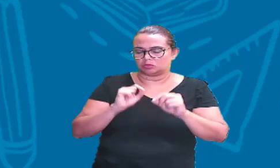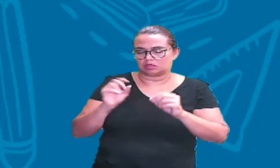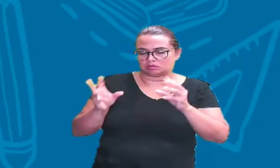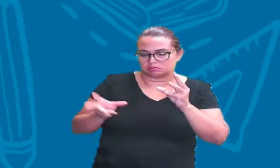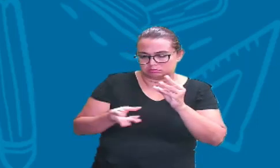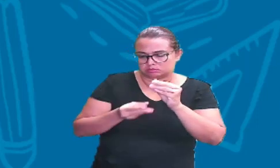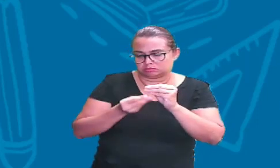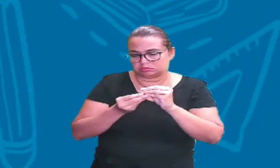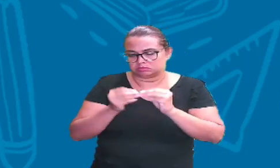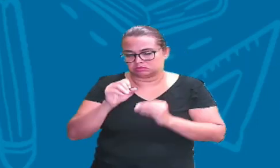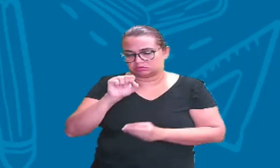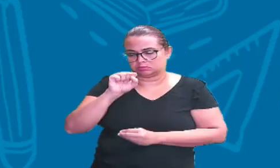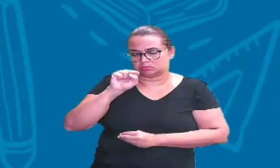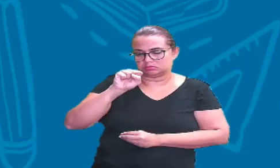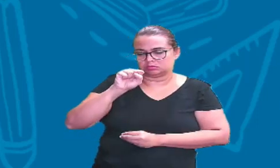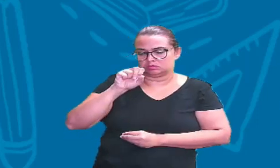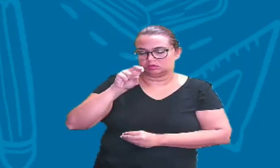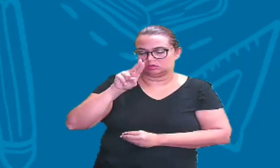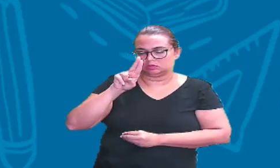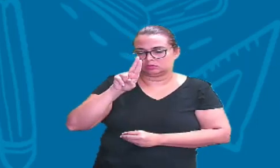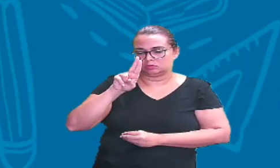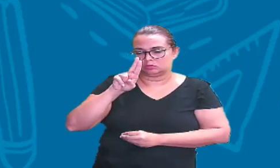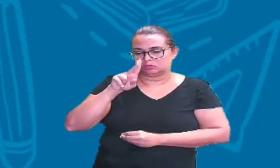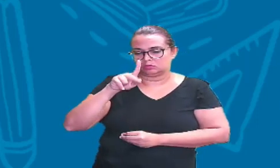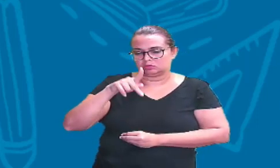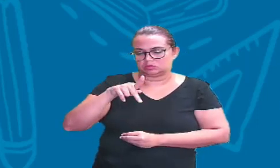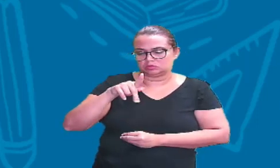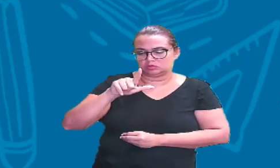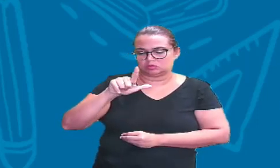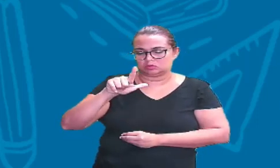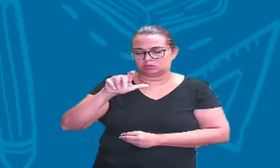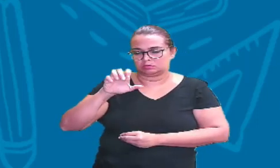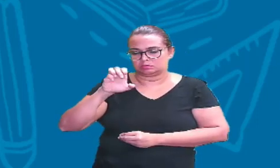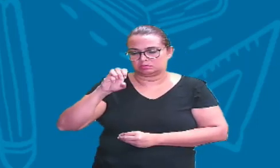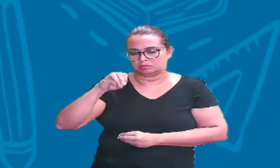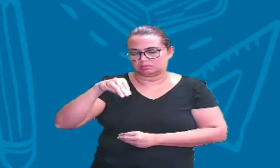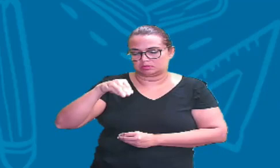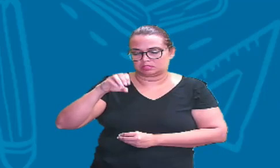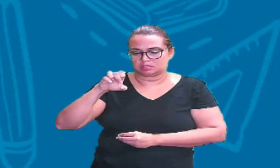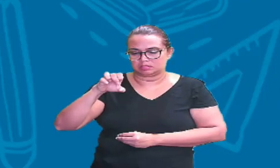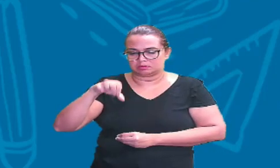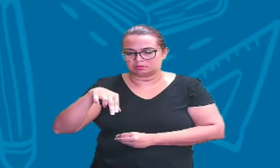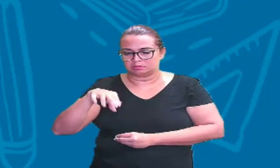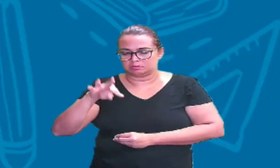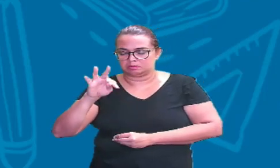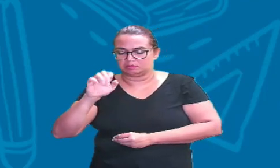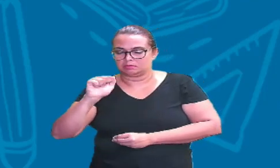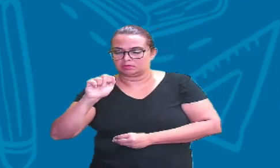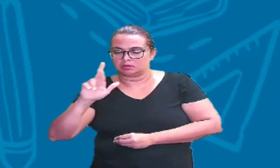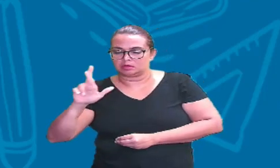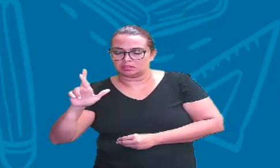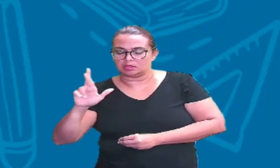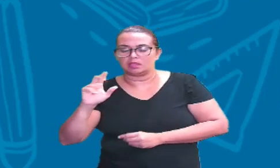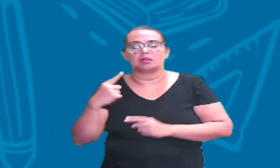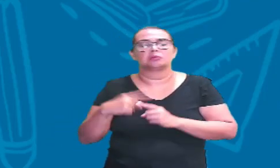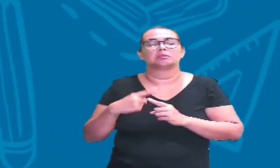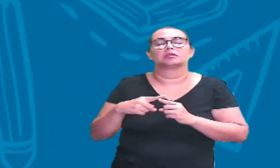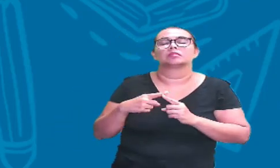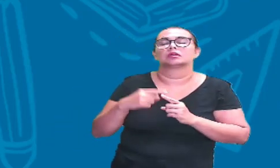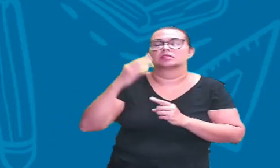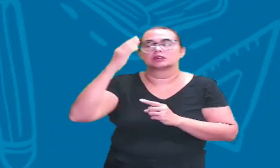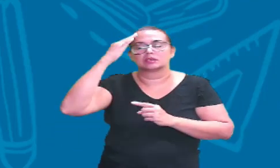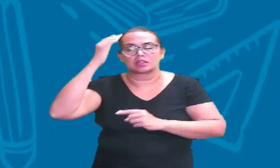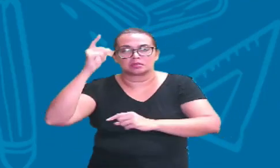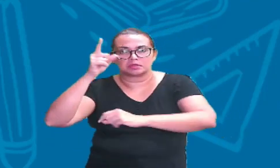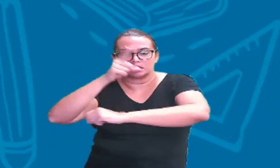eu consigo identificar o seu valor. Por quê? Porque eu sei que uma volta é 360